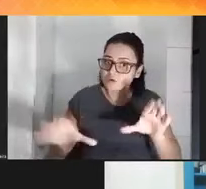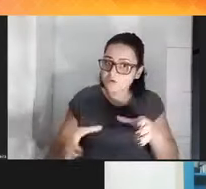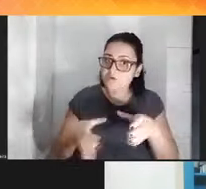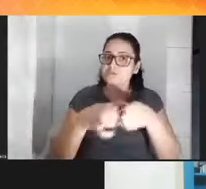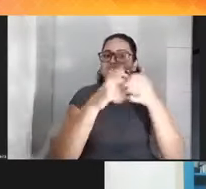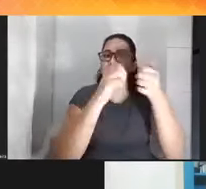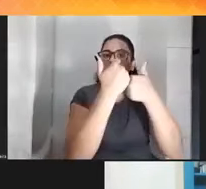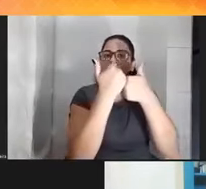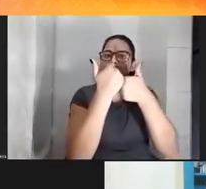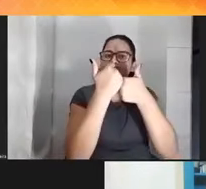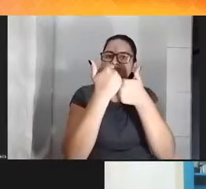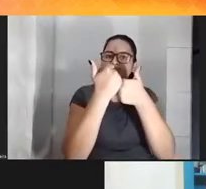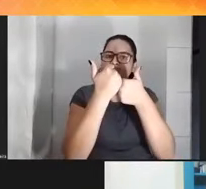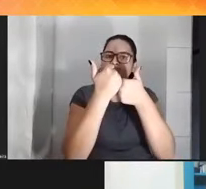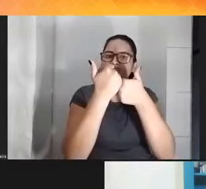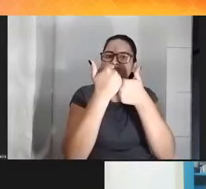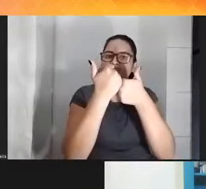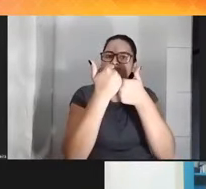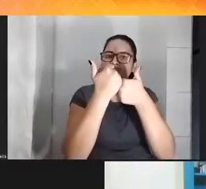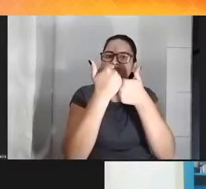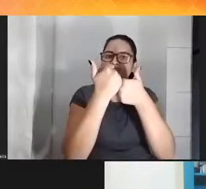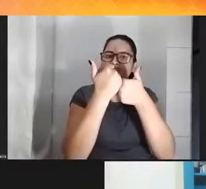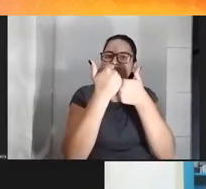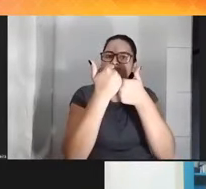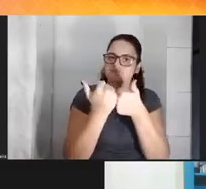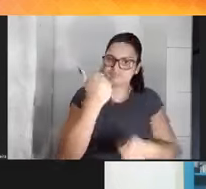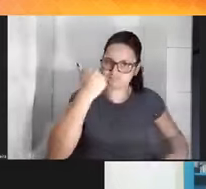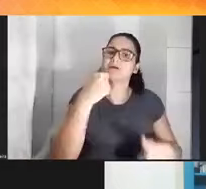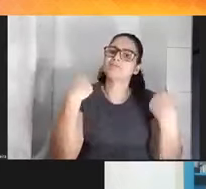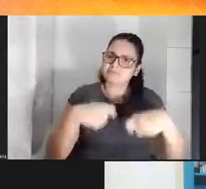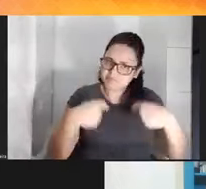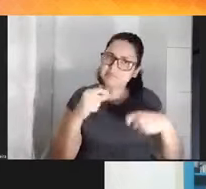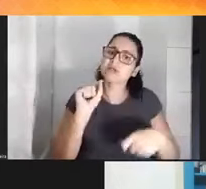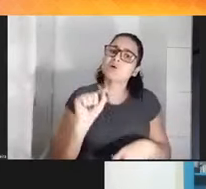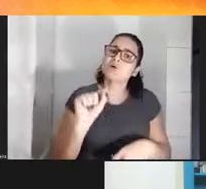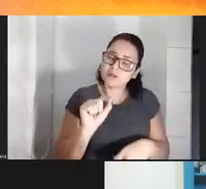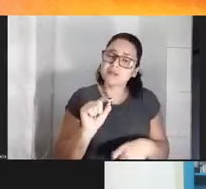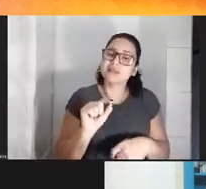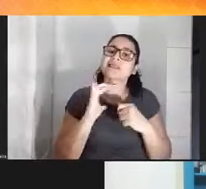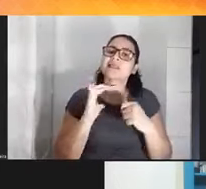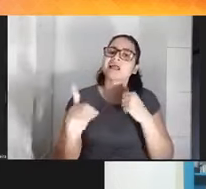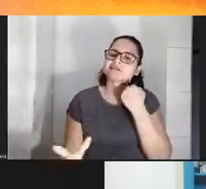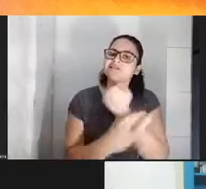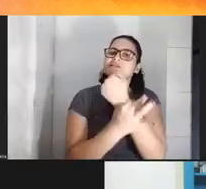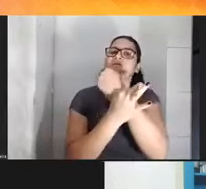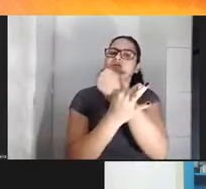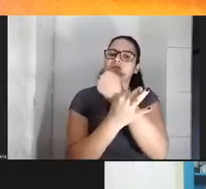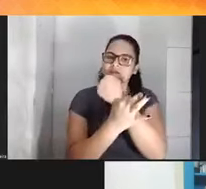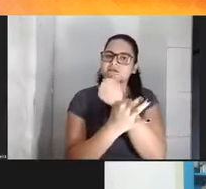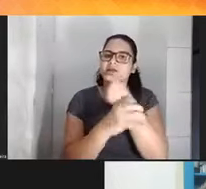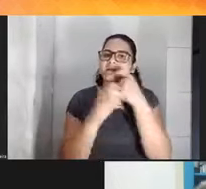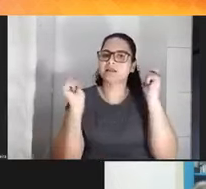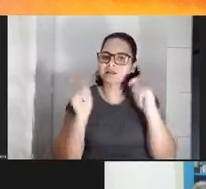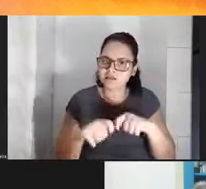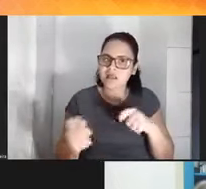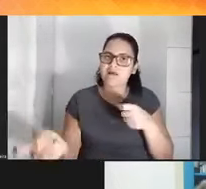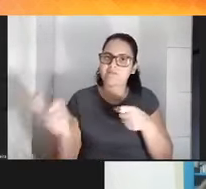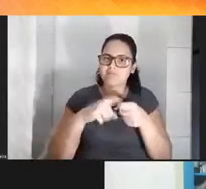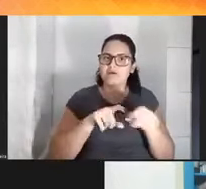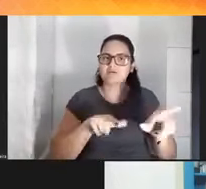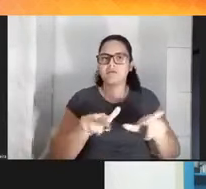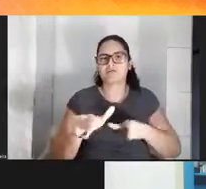né? Para que a gente possa novamente ter a segurança de poder voltar a trabalhar, ter